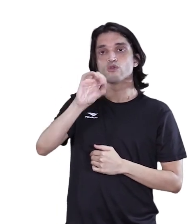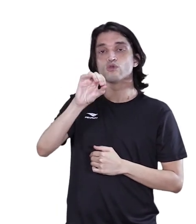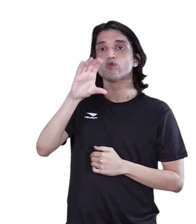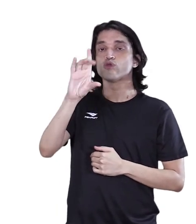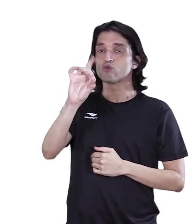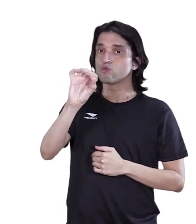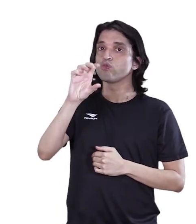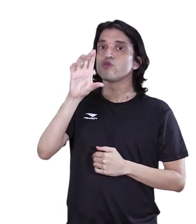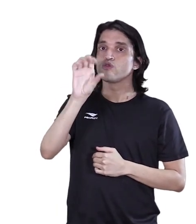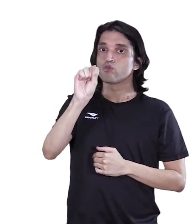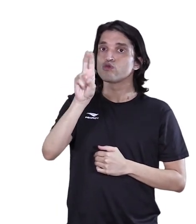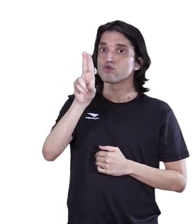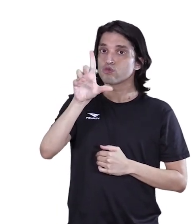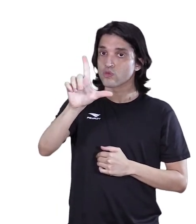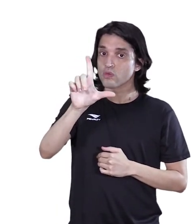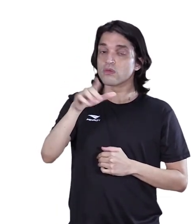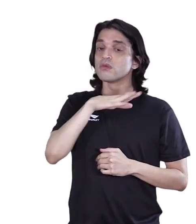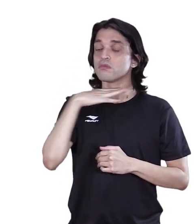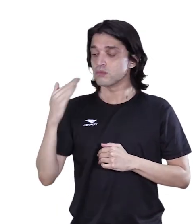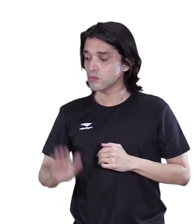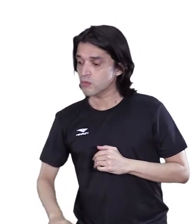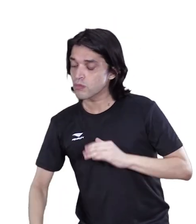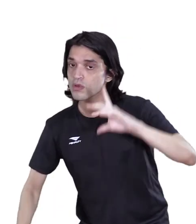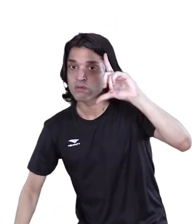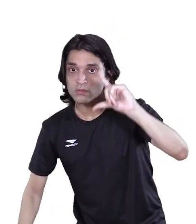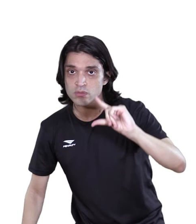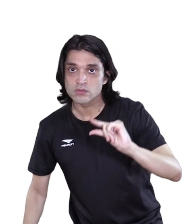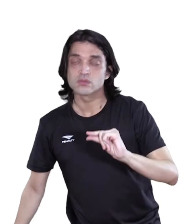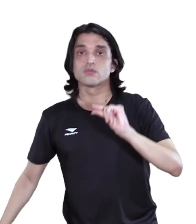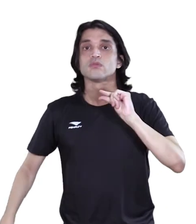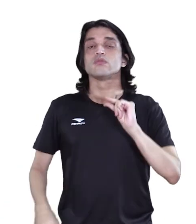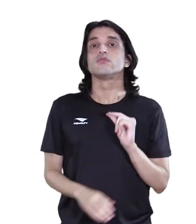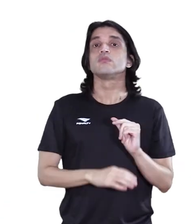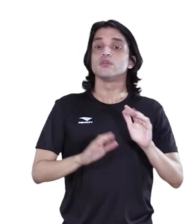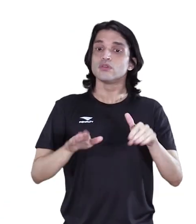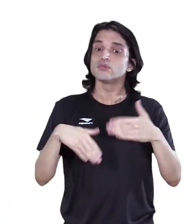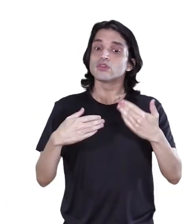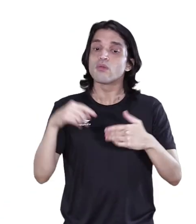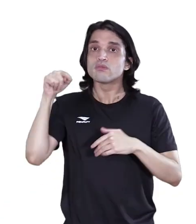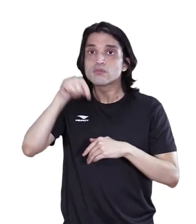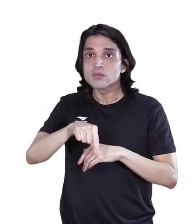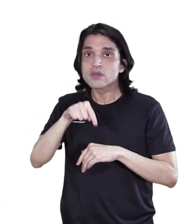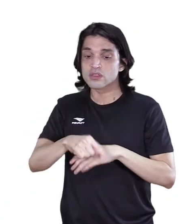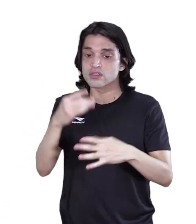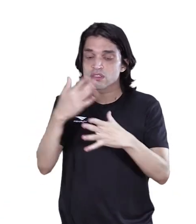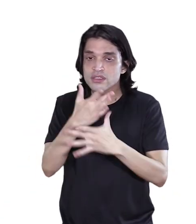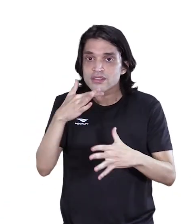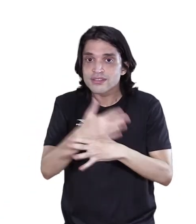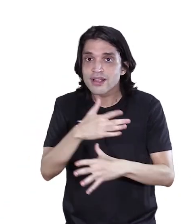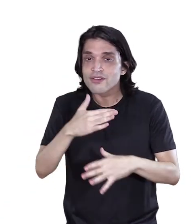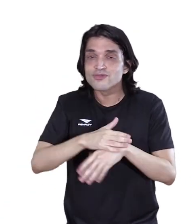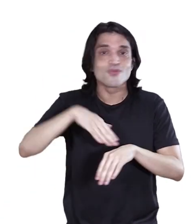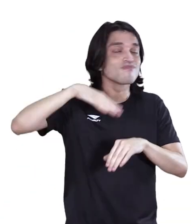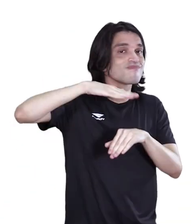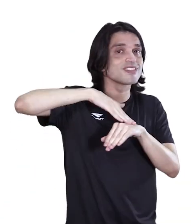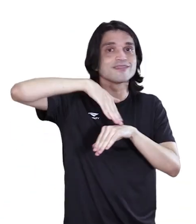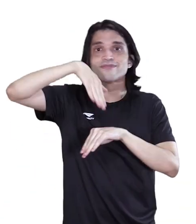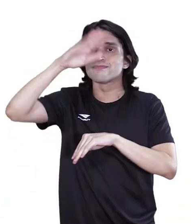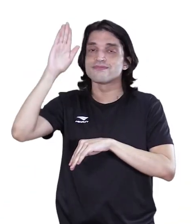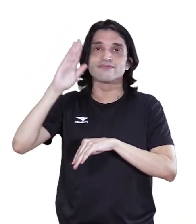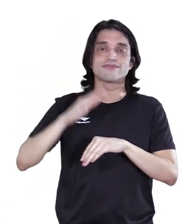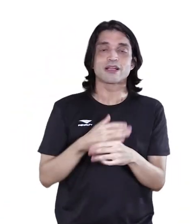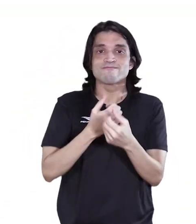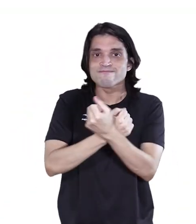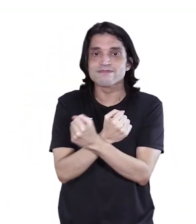São Caetano do Sul foi o município do Brasil que mais investiu tempo, trabalho coordenado e planejamento na área.